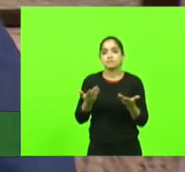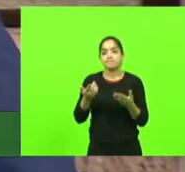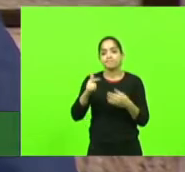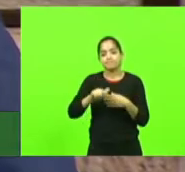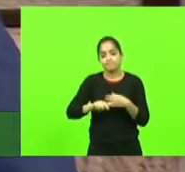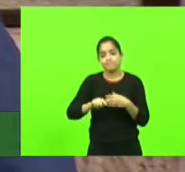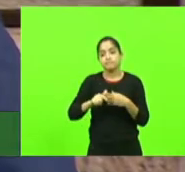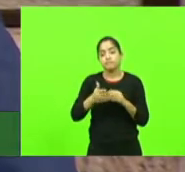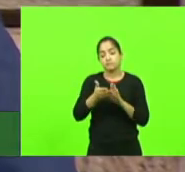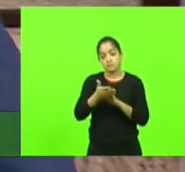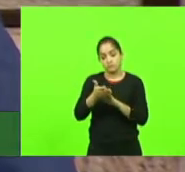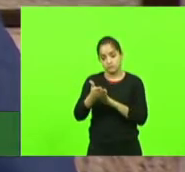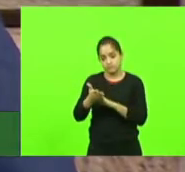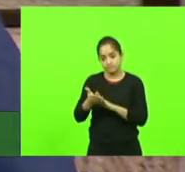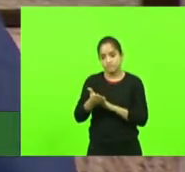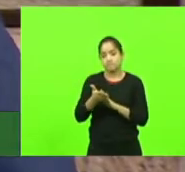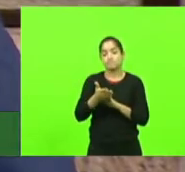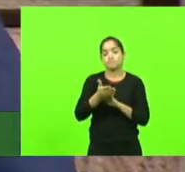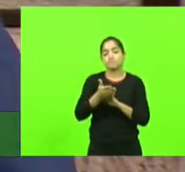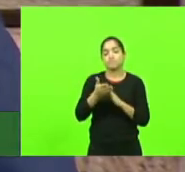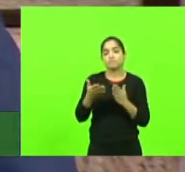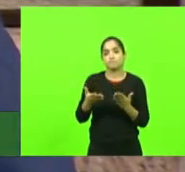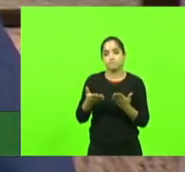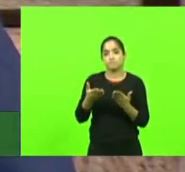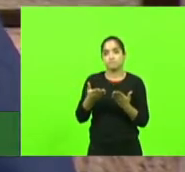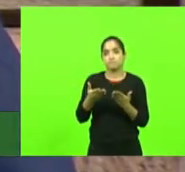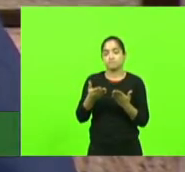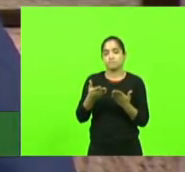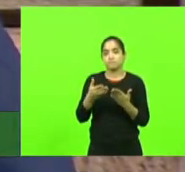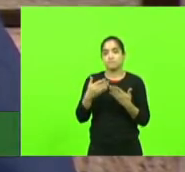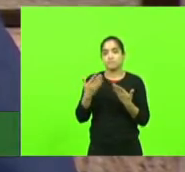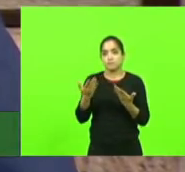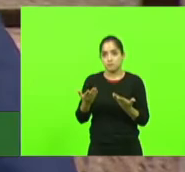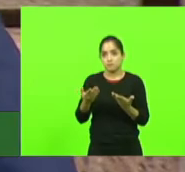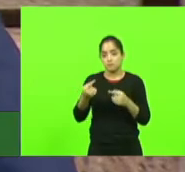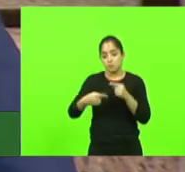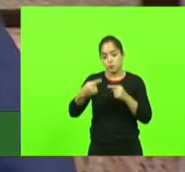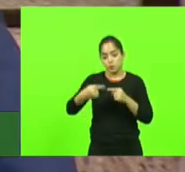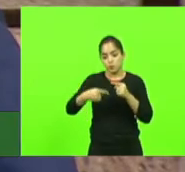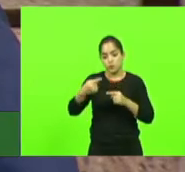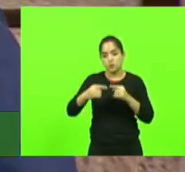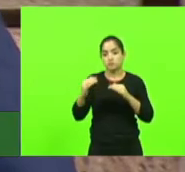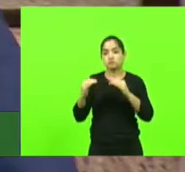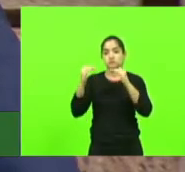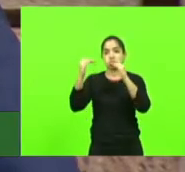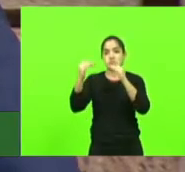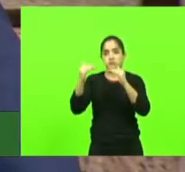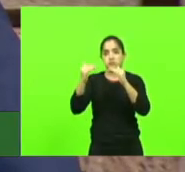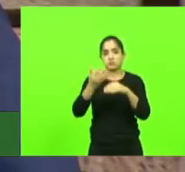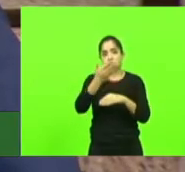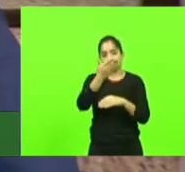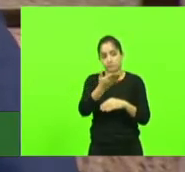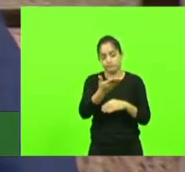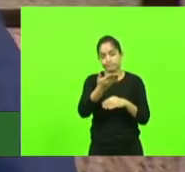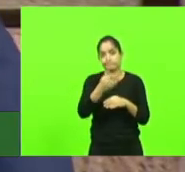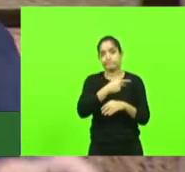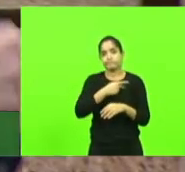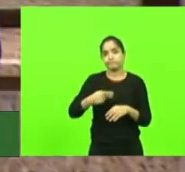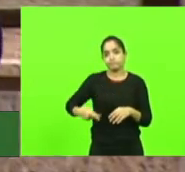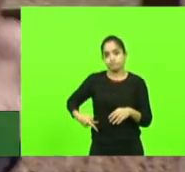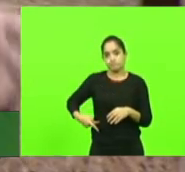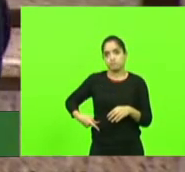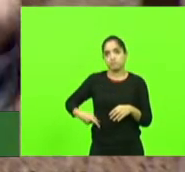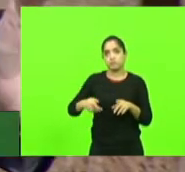vez, parabeniza o arrojo, o desprendimento e a política de alto nível que foi feita por Vossa Excelência, senhor presidente,